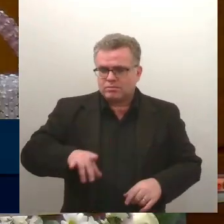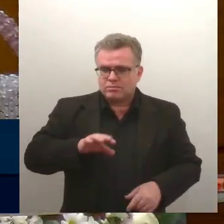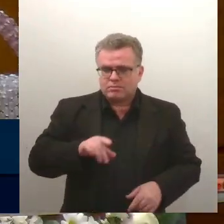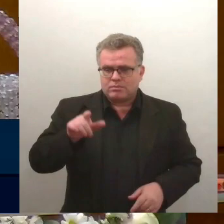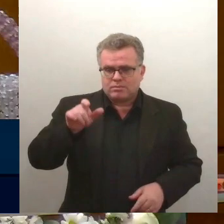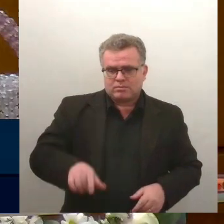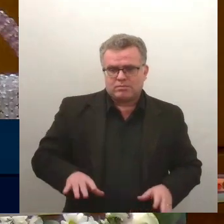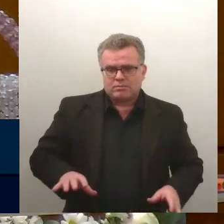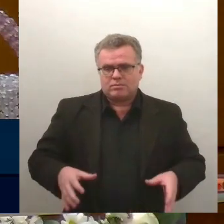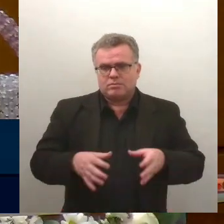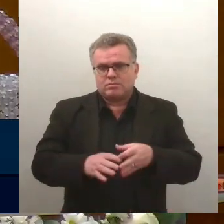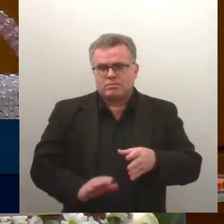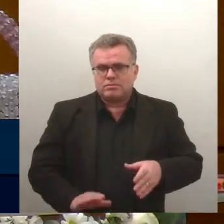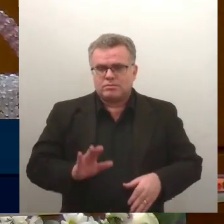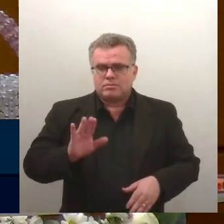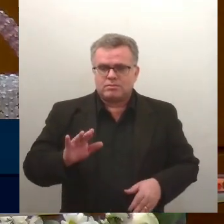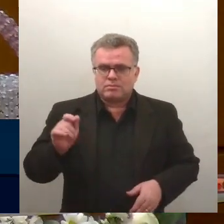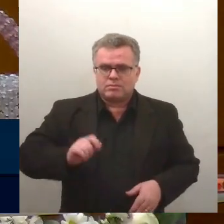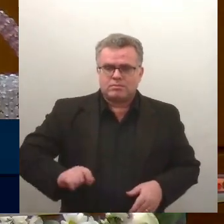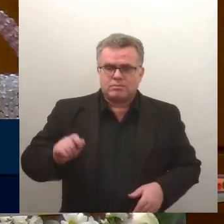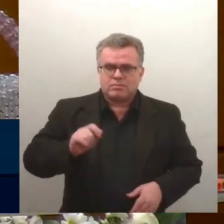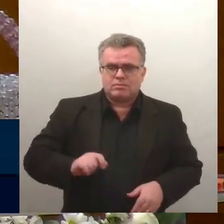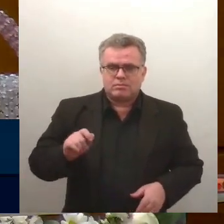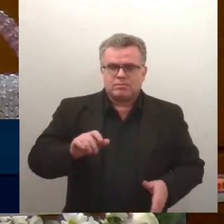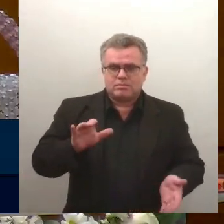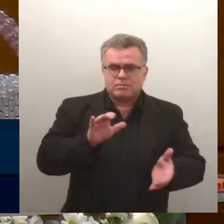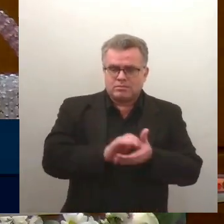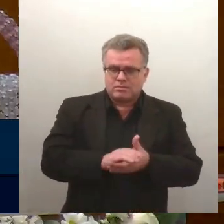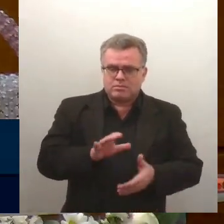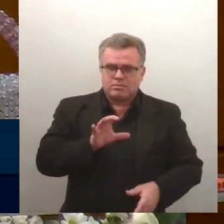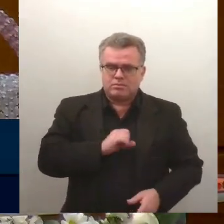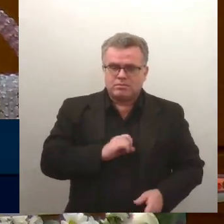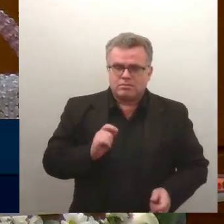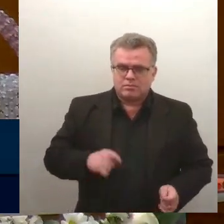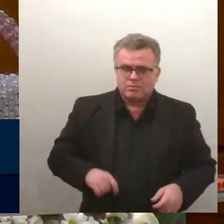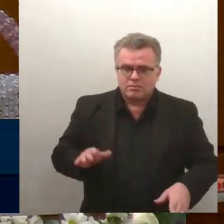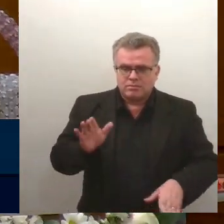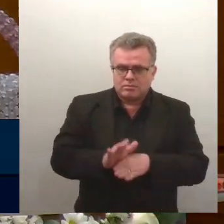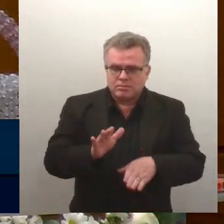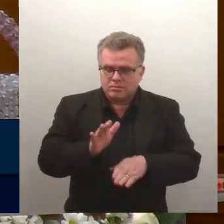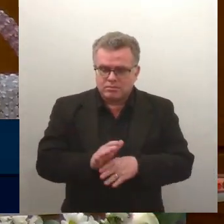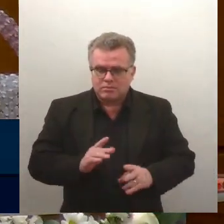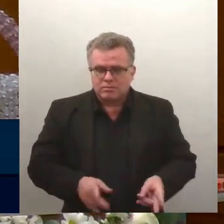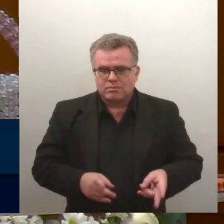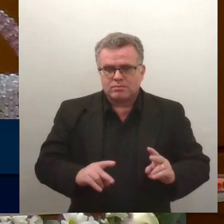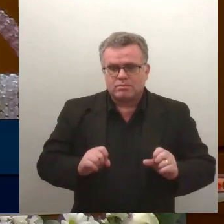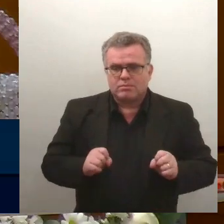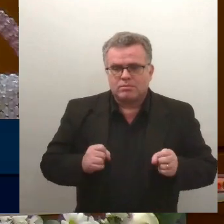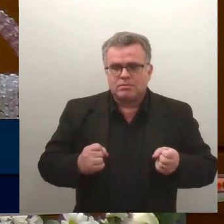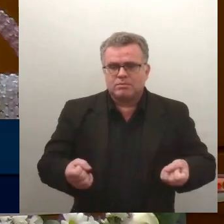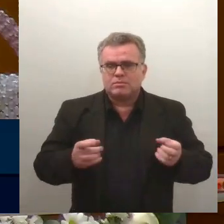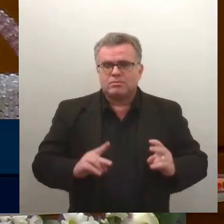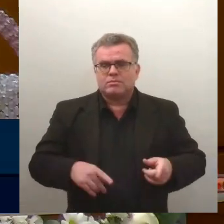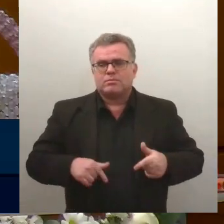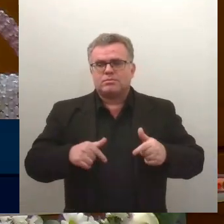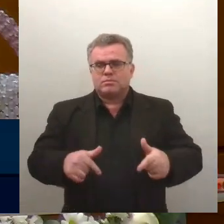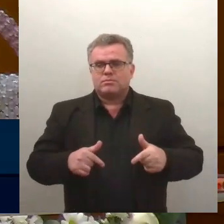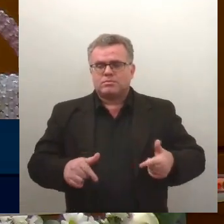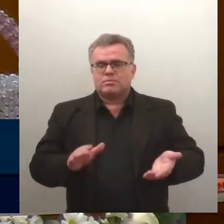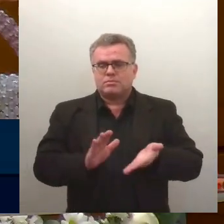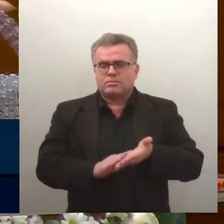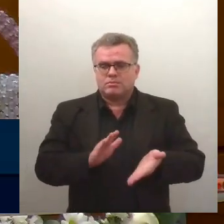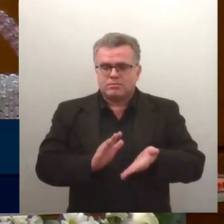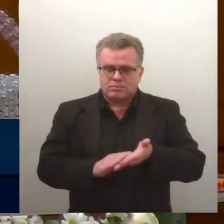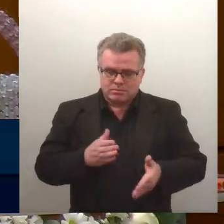Amor, né, e contribuiu muito para o fortalecimento da luta. Então, parabéns, Aldeci. Eu tenho certeza que sua filha